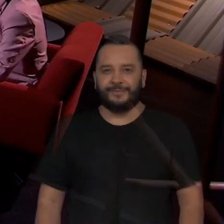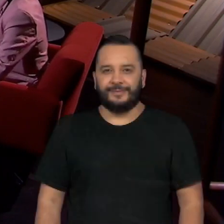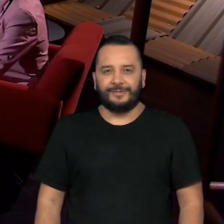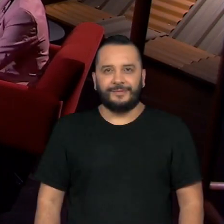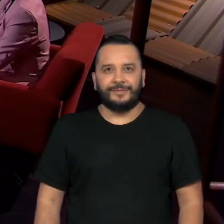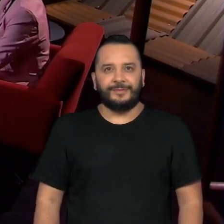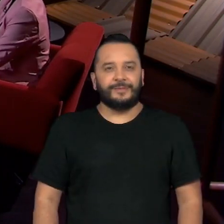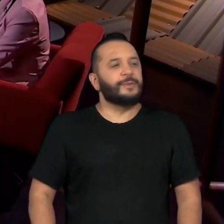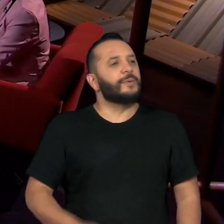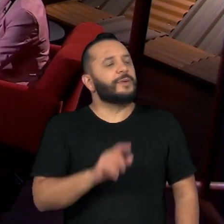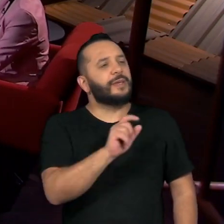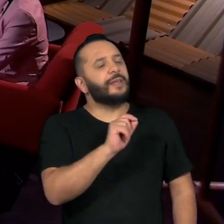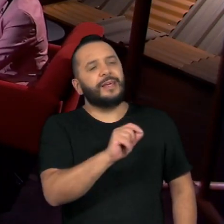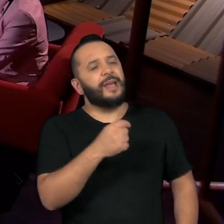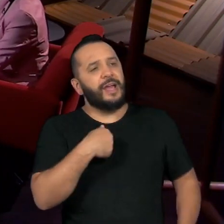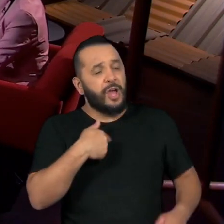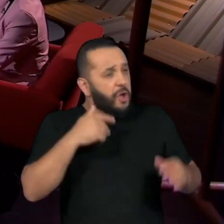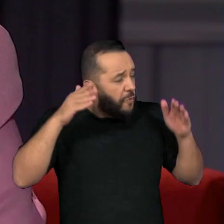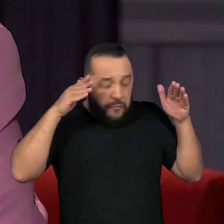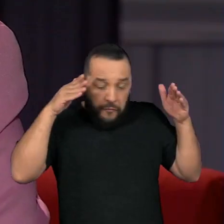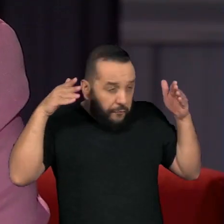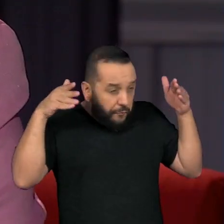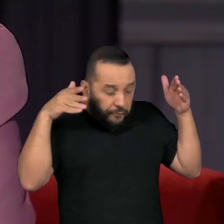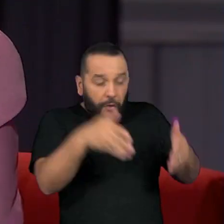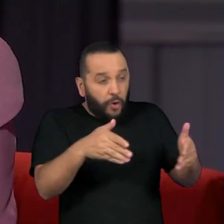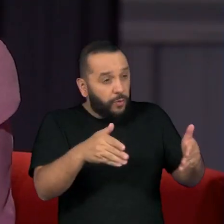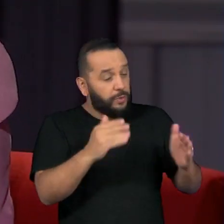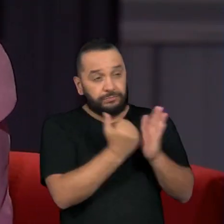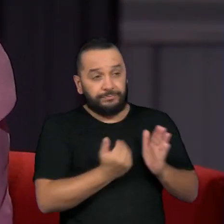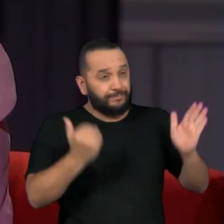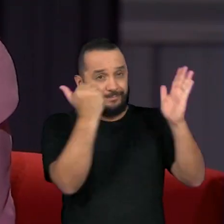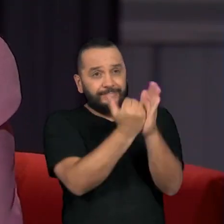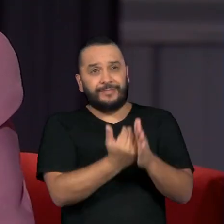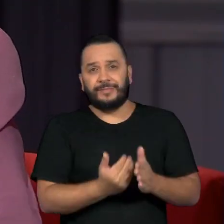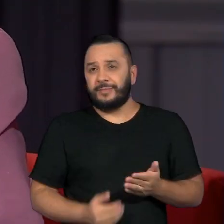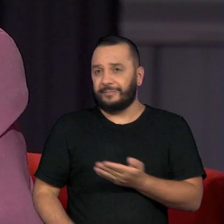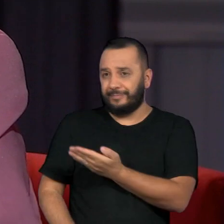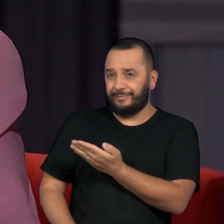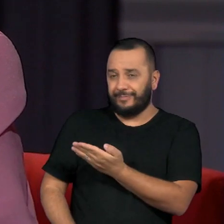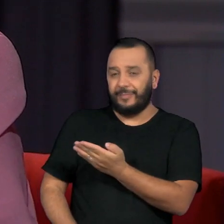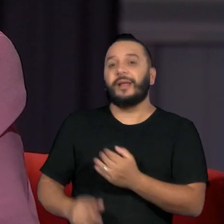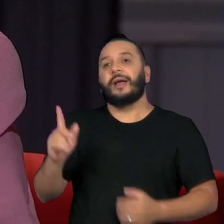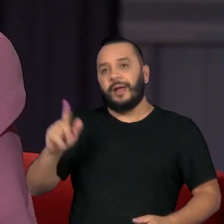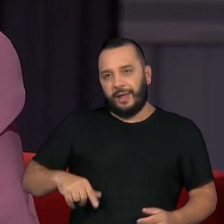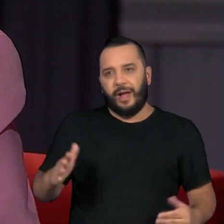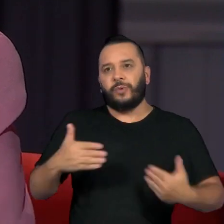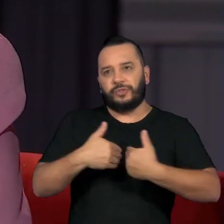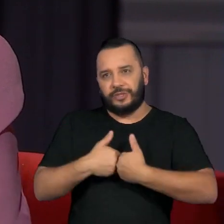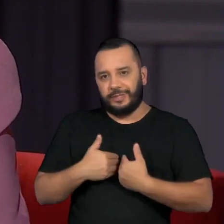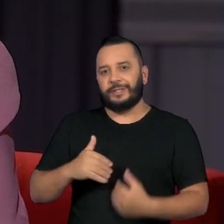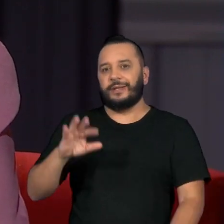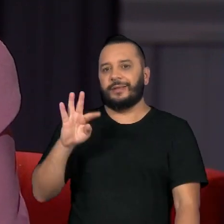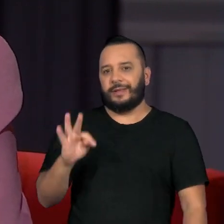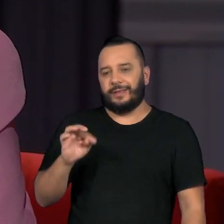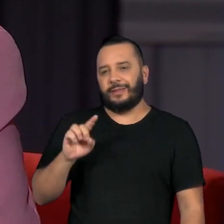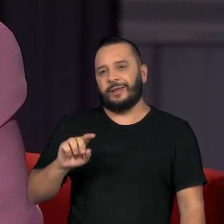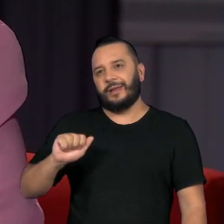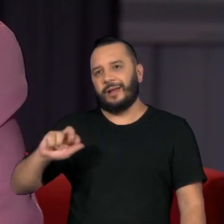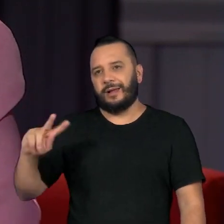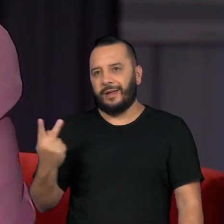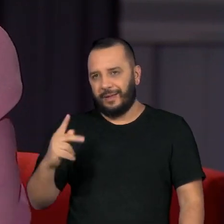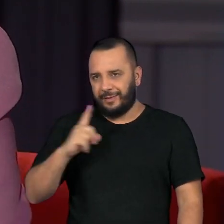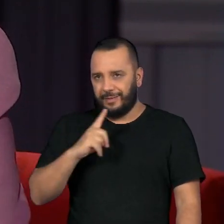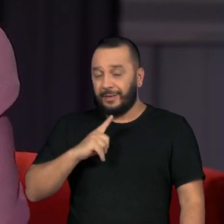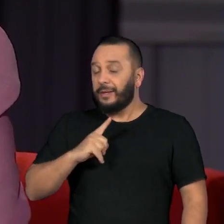Hiperfoco, o que é Vamos lá. isso? Hiperfoco é uma característica tanto do autismo quanto do TDAH. São dois transtornos que se parecem muito.